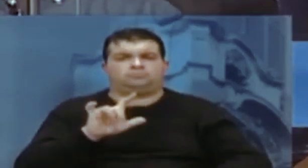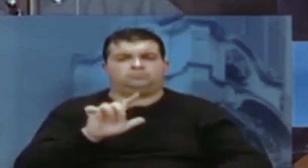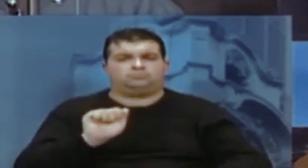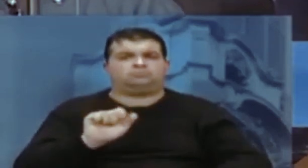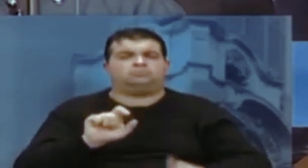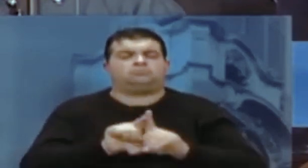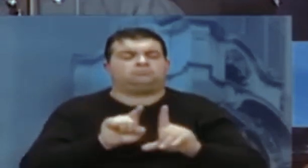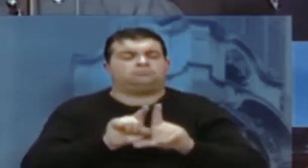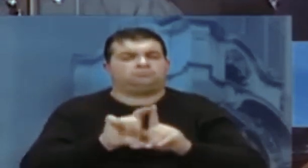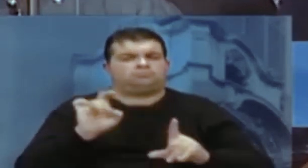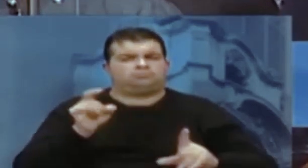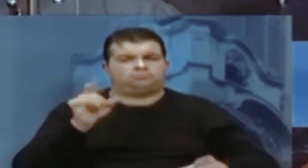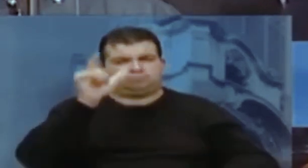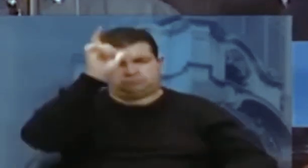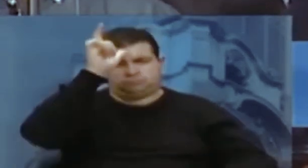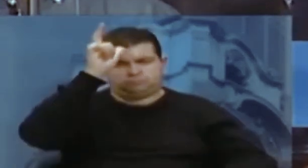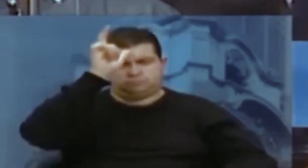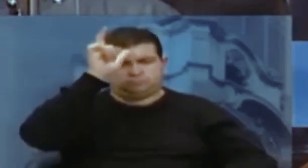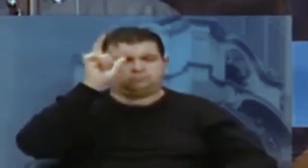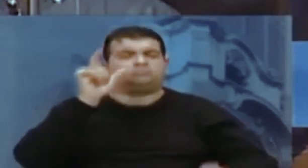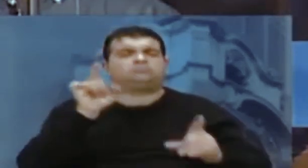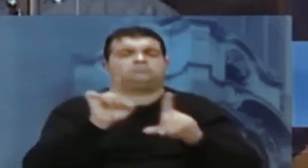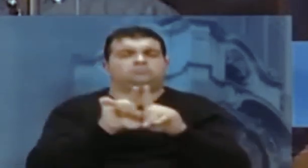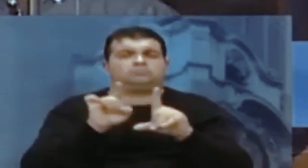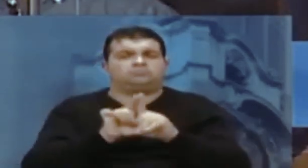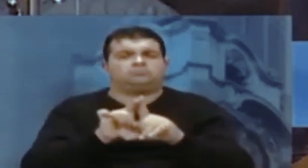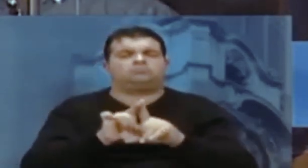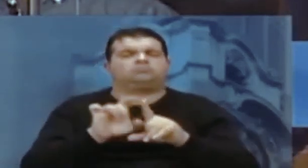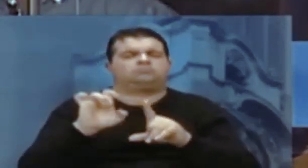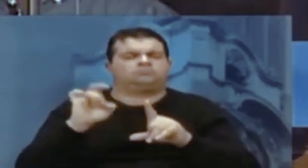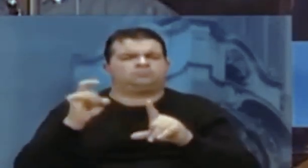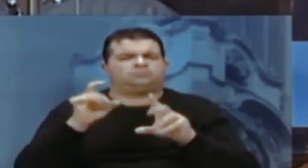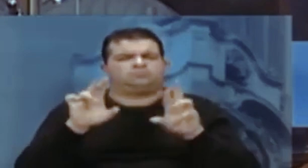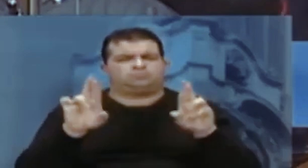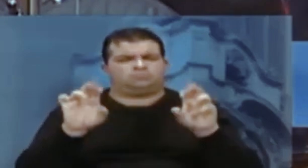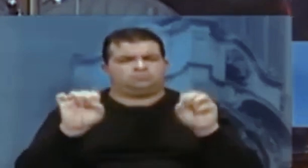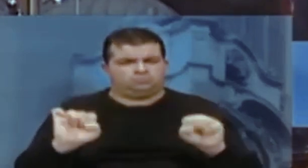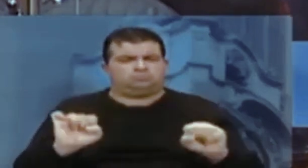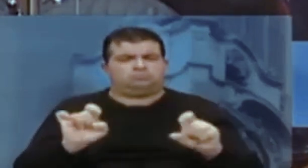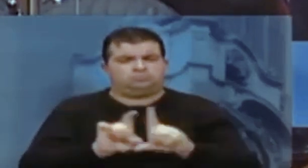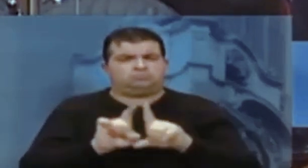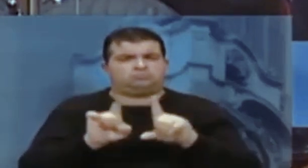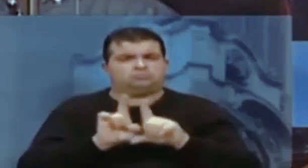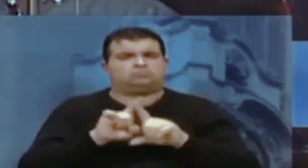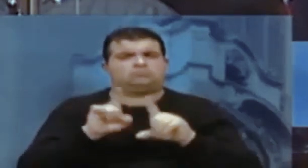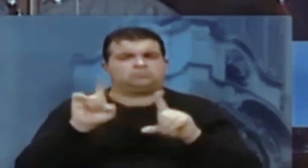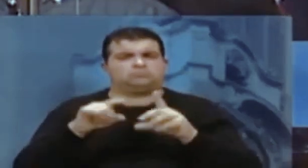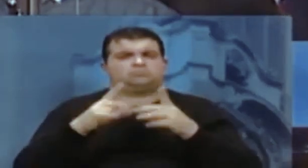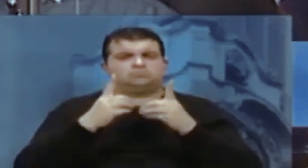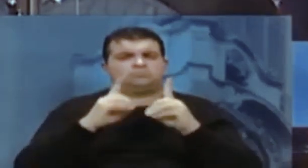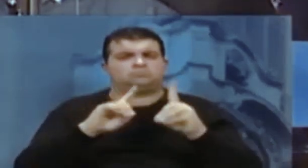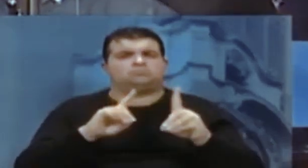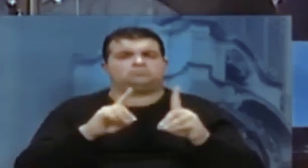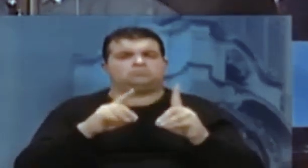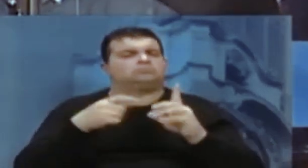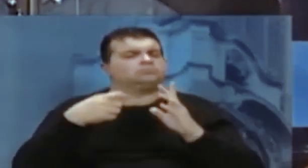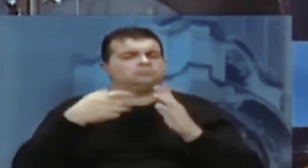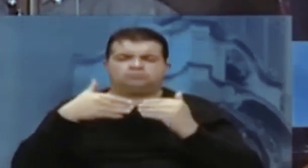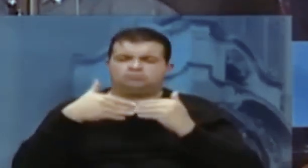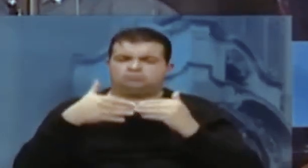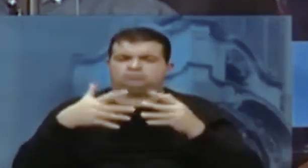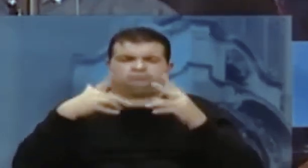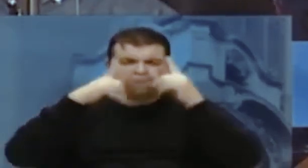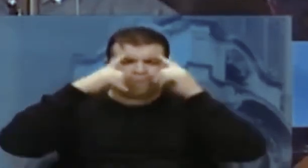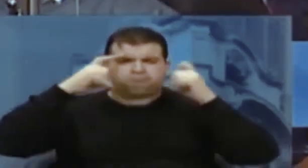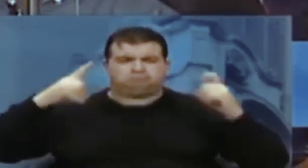antiga Alemanha Oriental, democracia da antiga União Soviética. É aquela democracia que vai para porrada, que